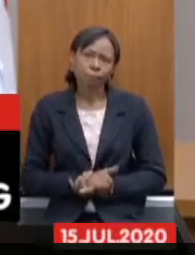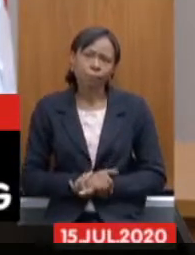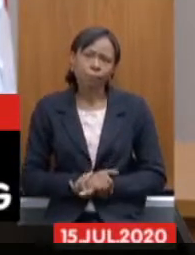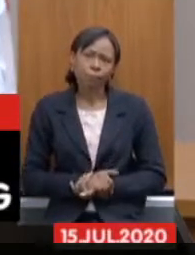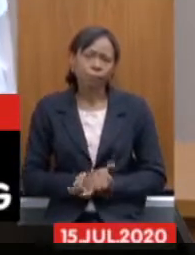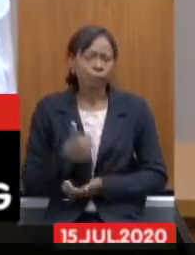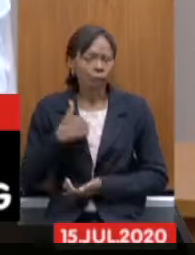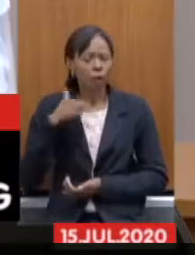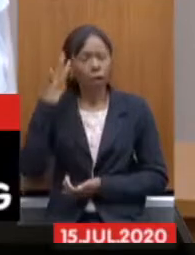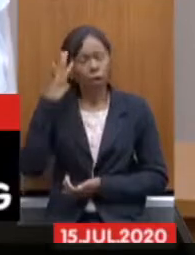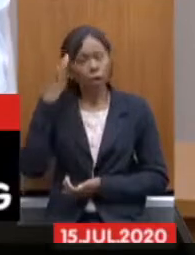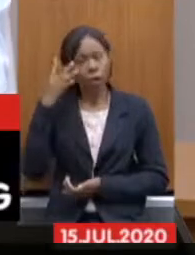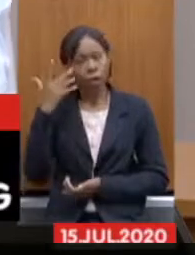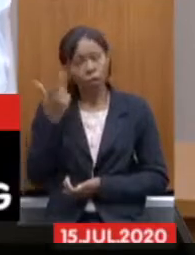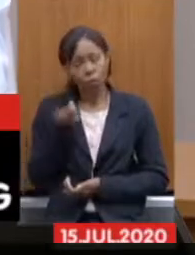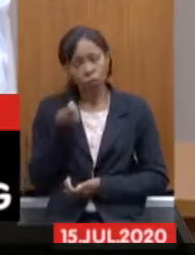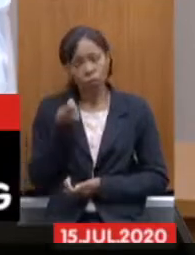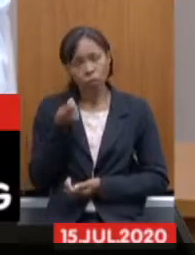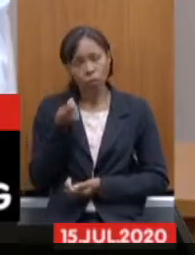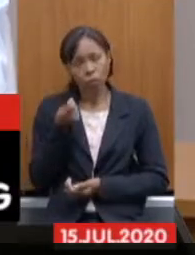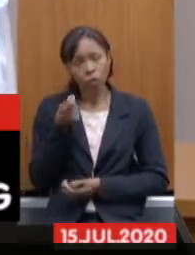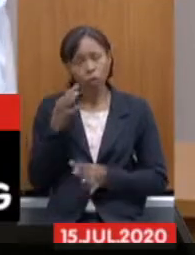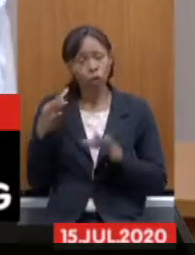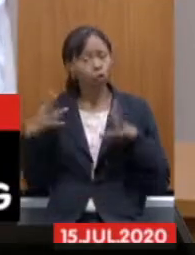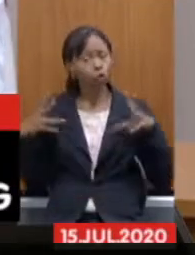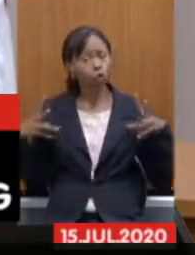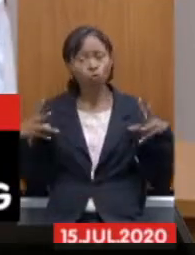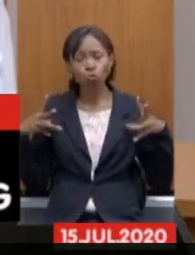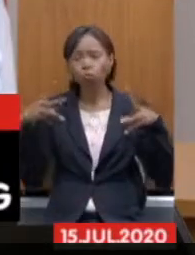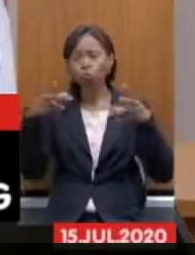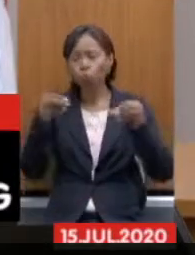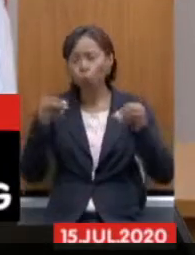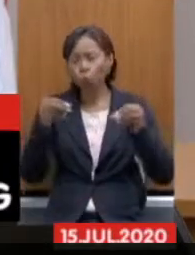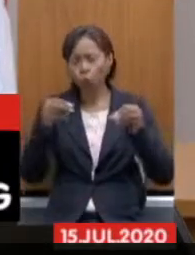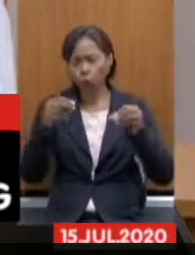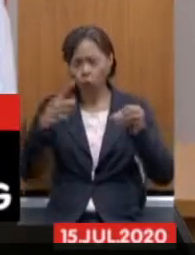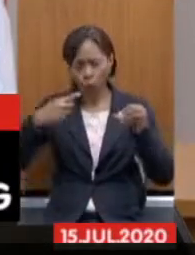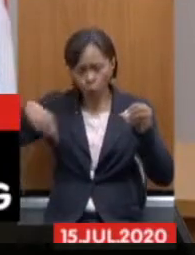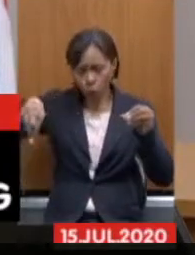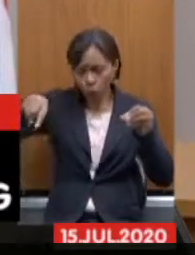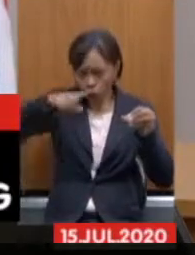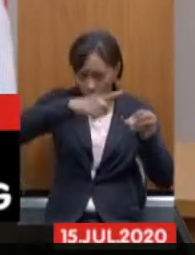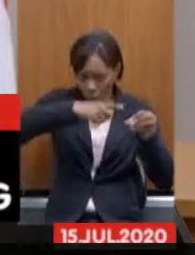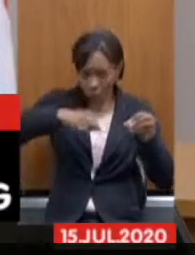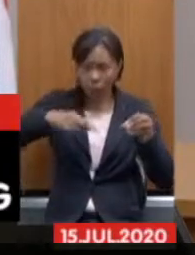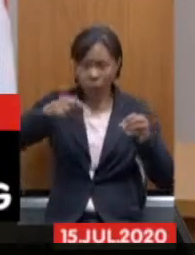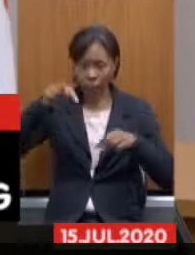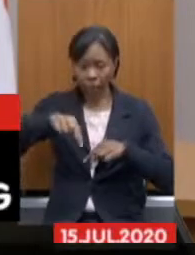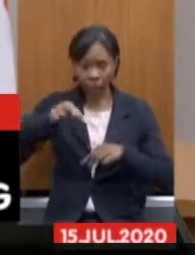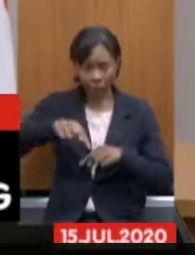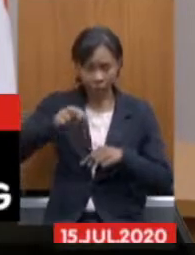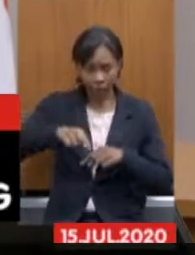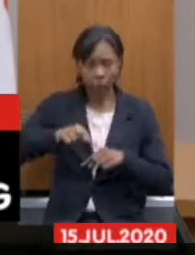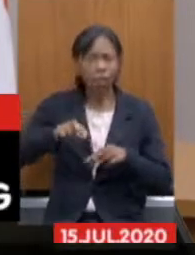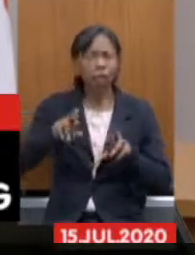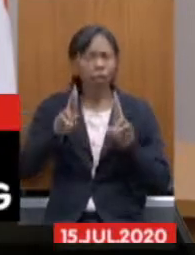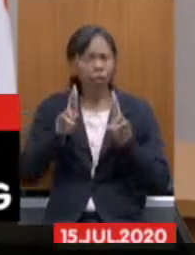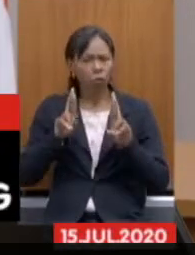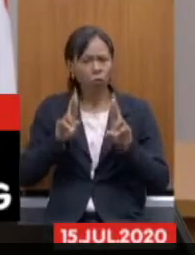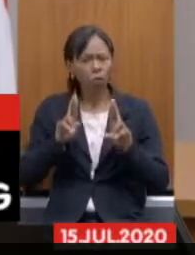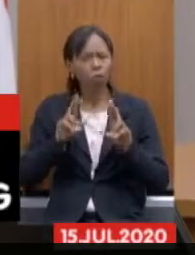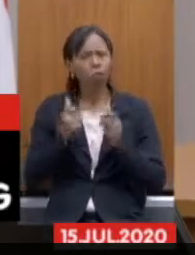e eu acho que todos nós nós estamos aqui embuído do